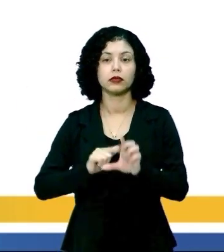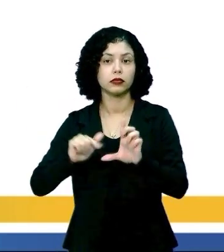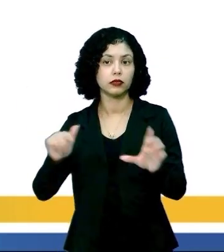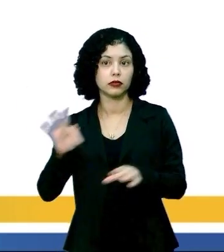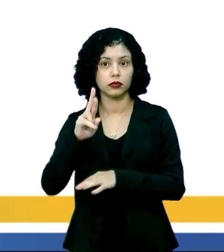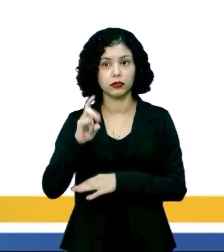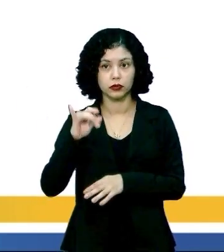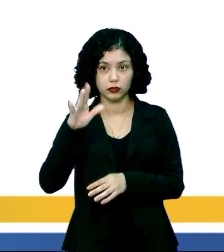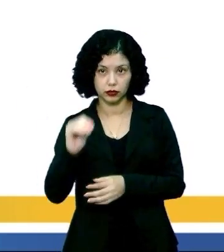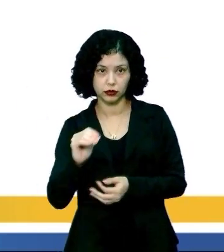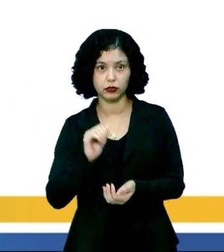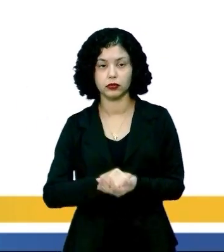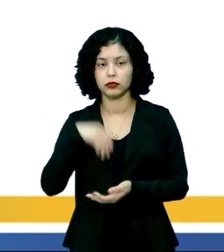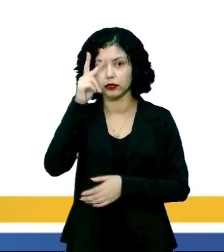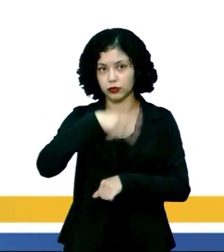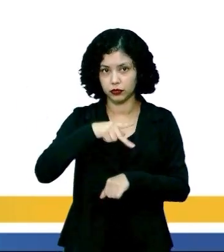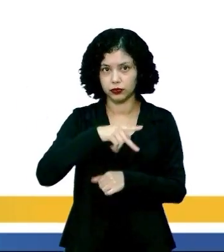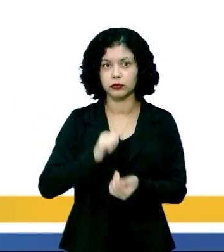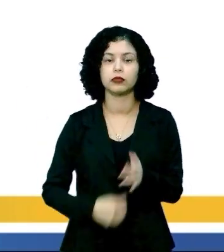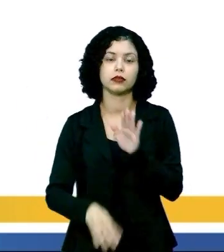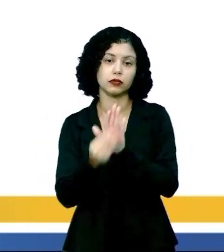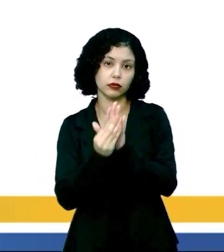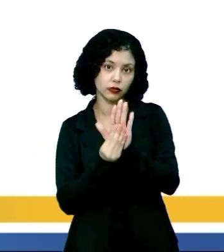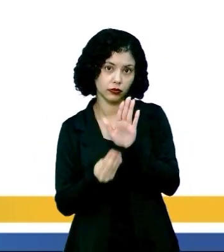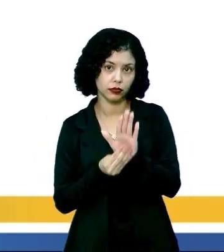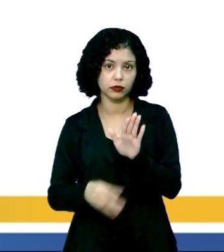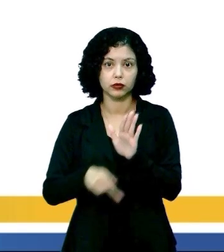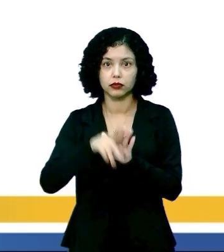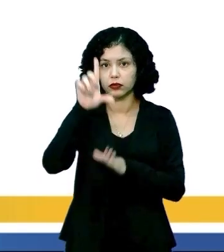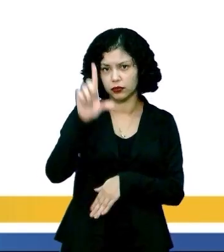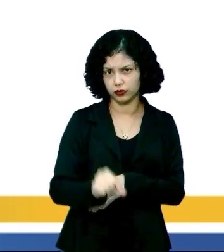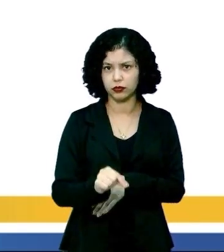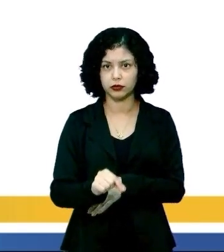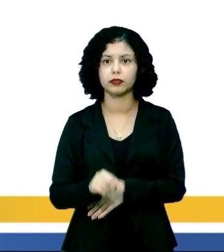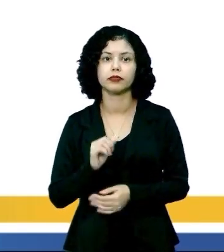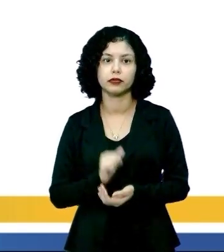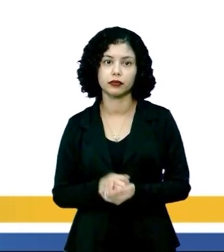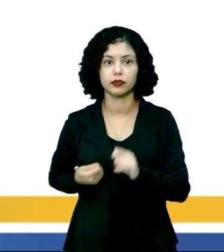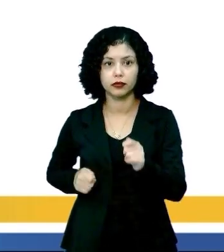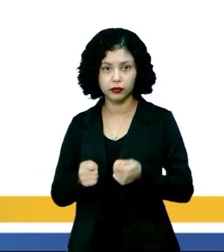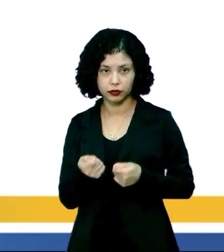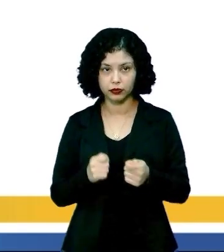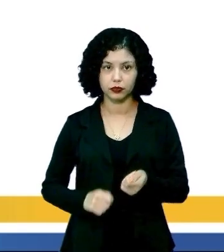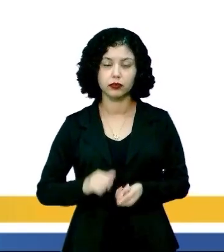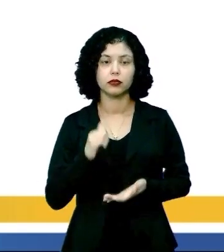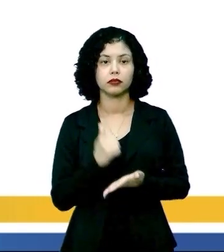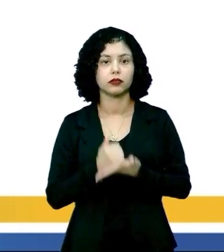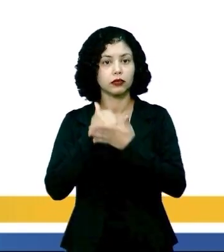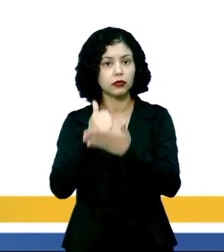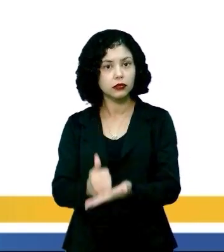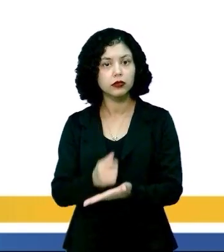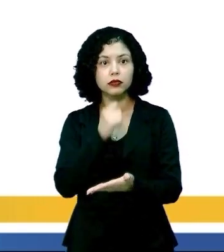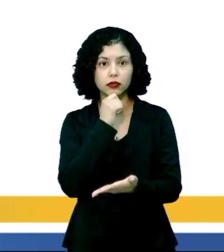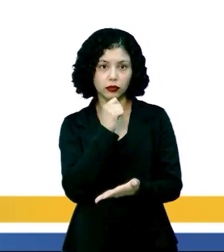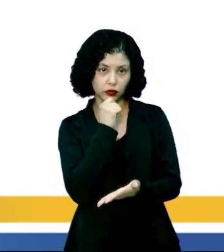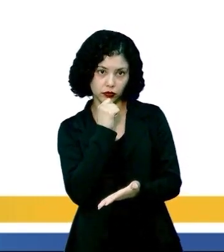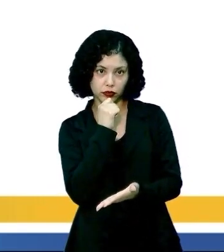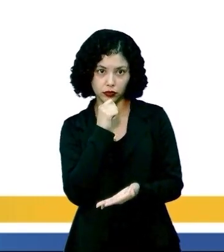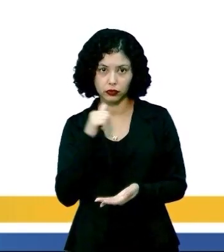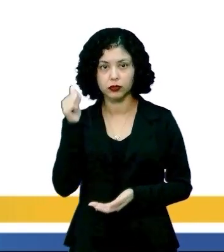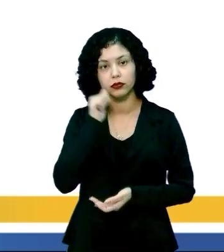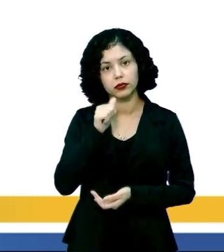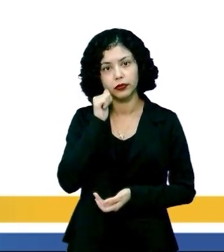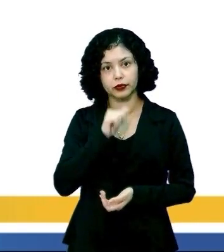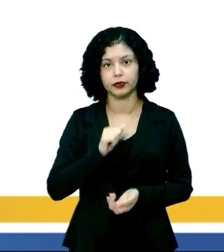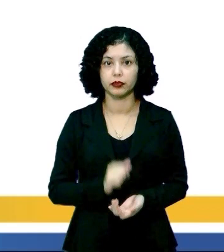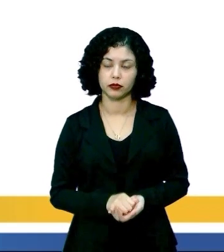nos índices de feminicídio no país. Esse dado evidencia a baixa eficiência dos mecanismos de auxílio